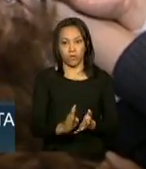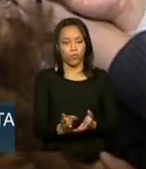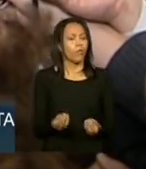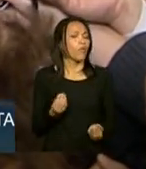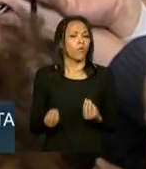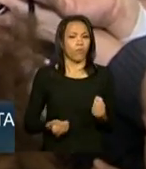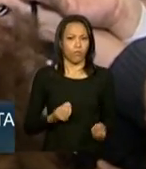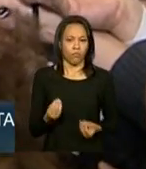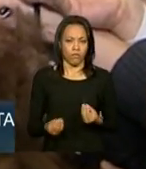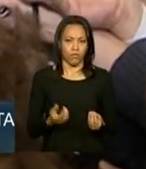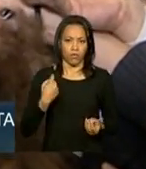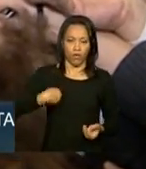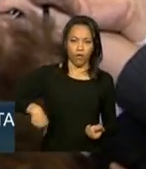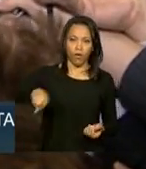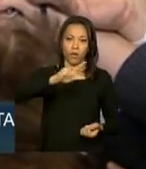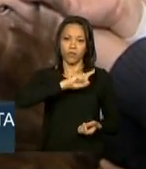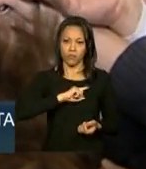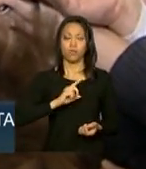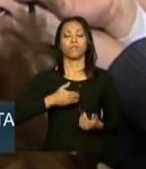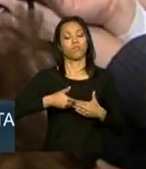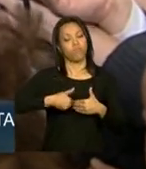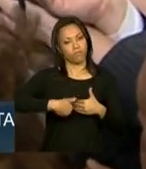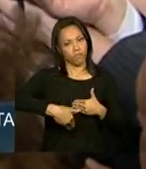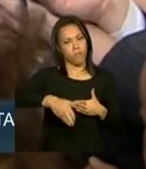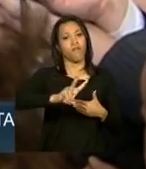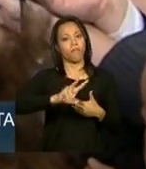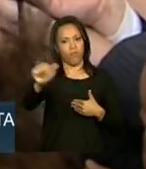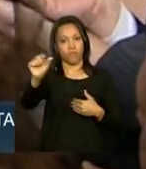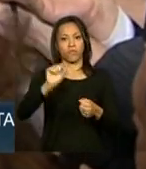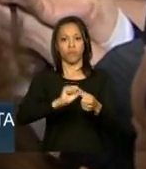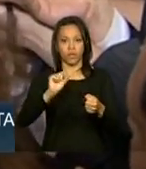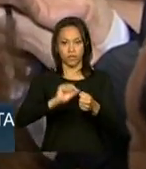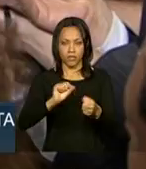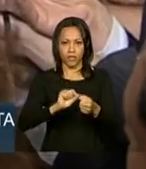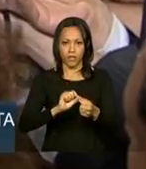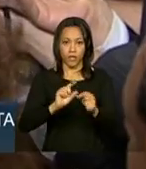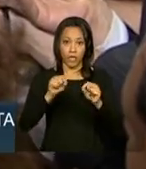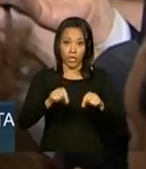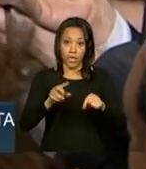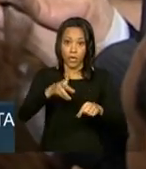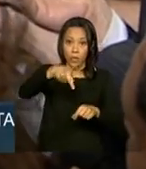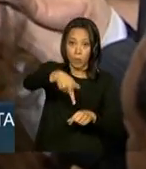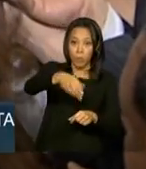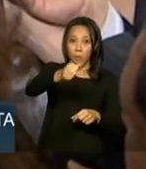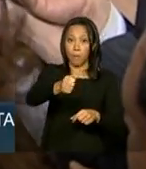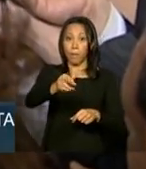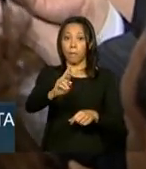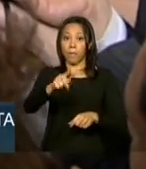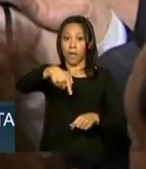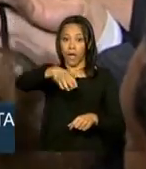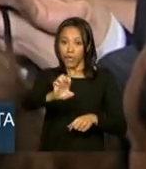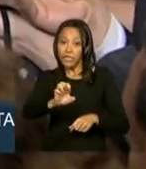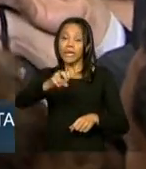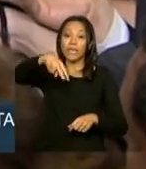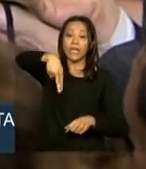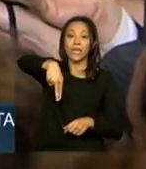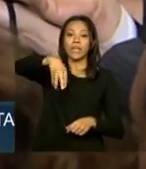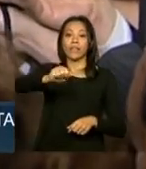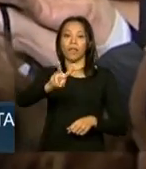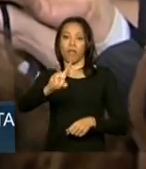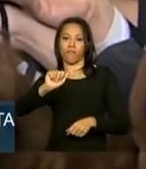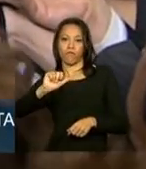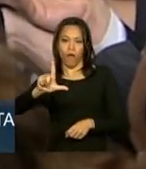forma? Nós vamos fazer aqui um parque naval. Aliás, ele está já